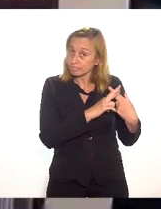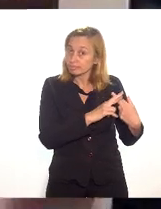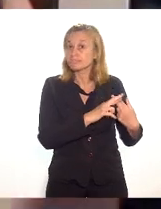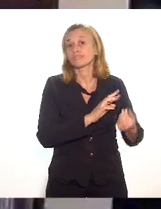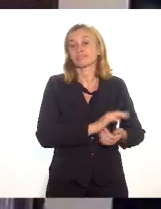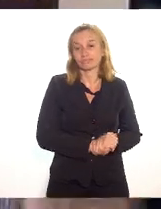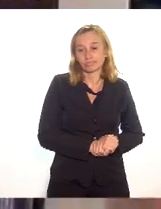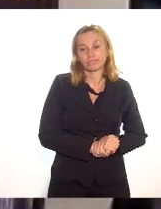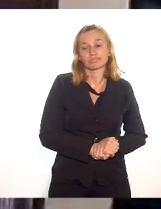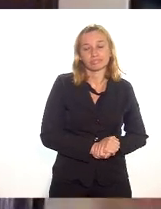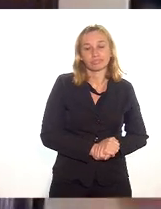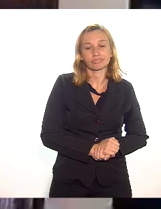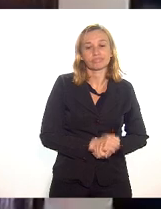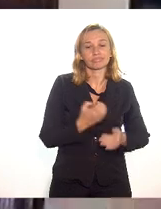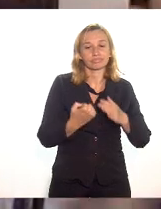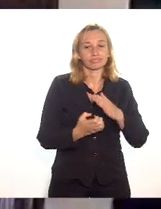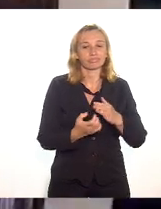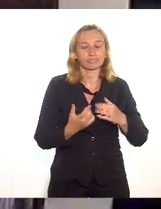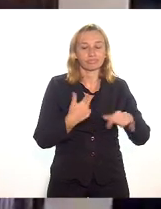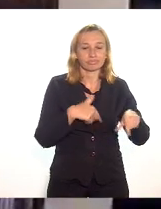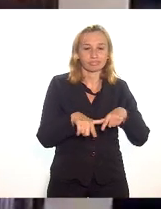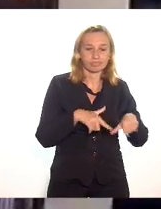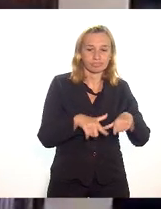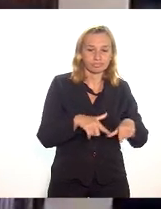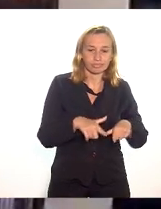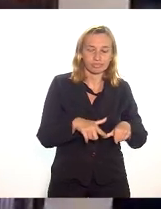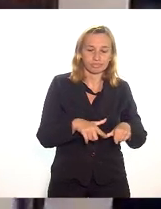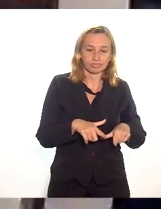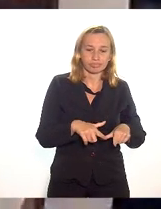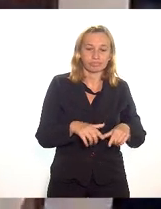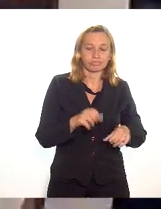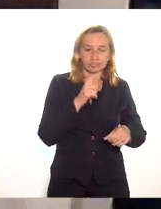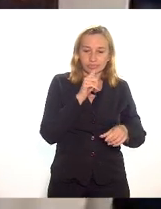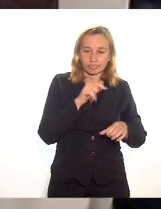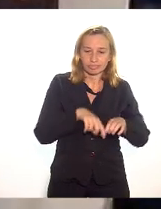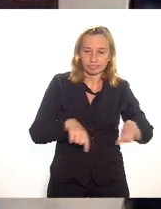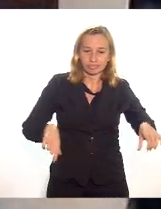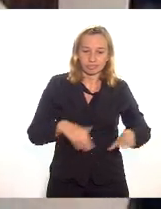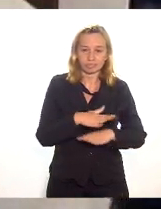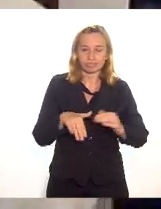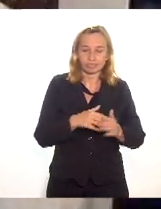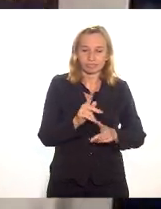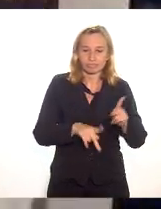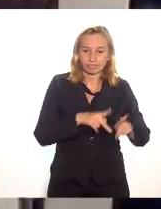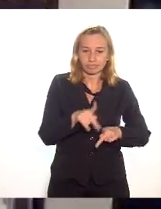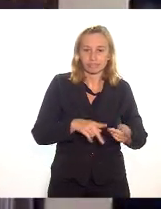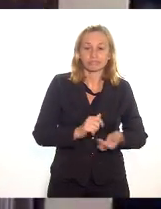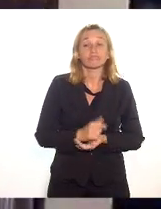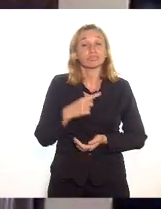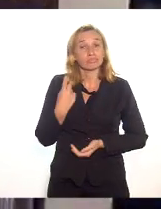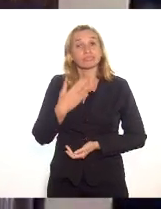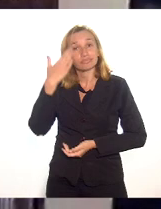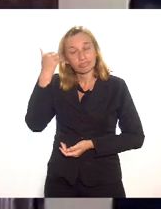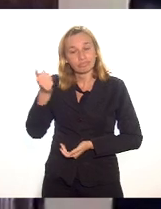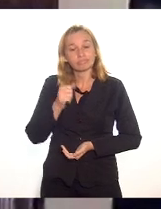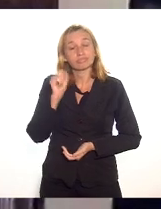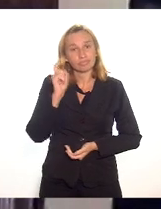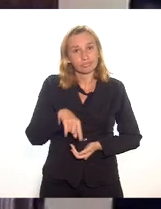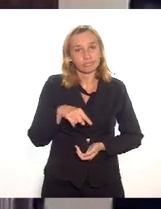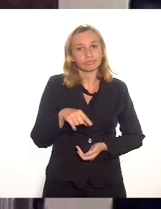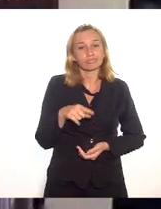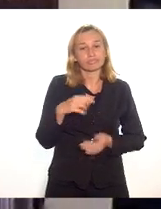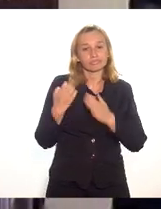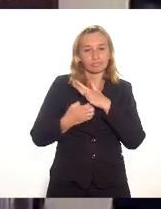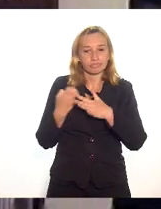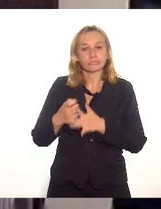responsabilidade como prestadora de serviços do saneamento básico para toda a população. E nós sabemos que é uma empresa que